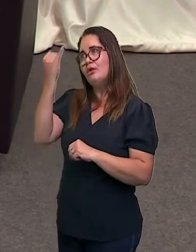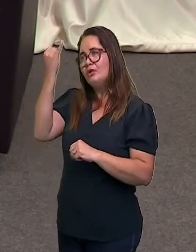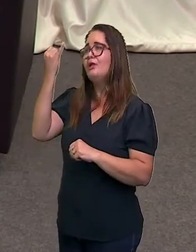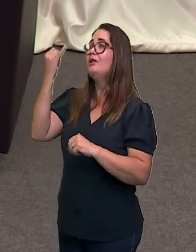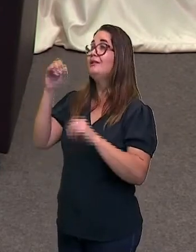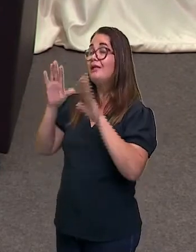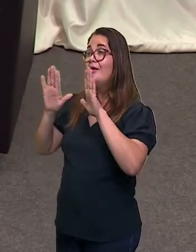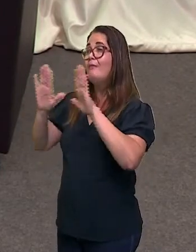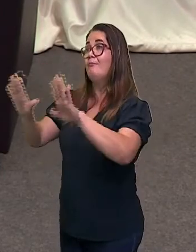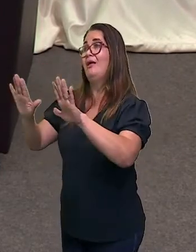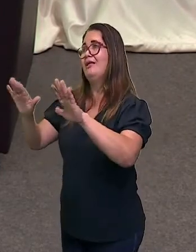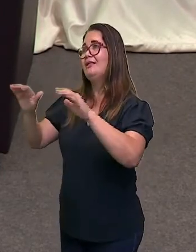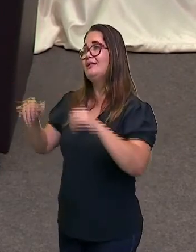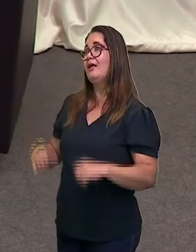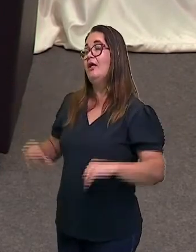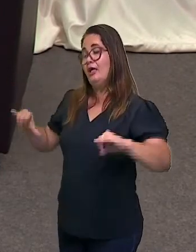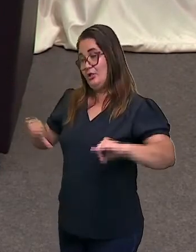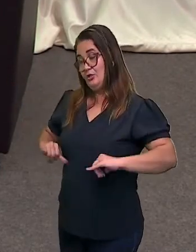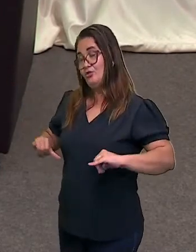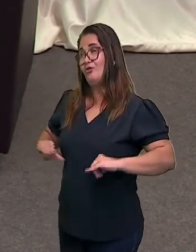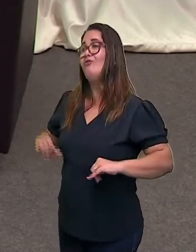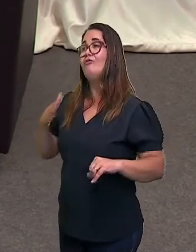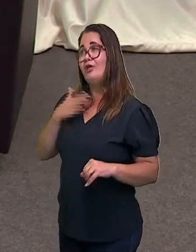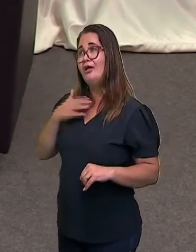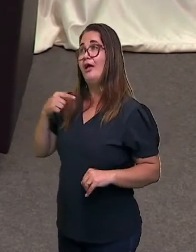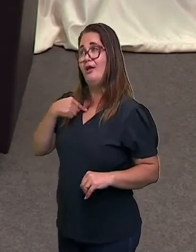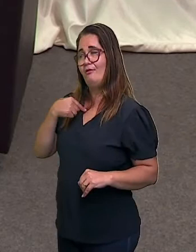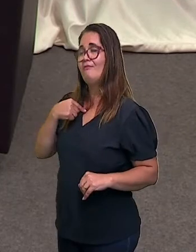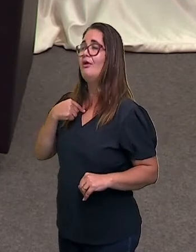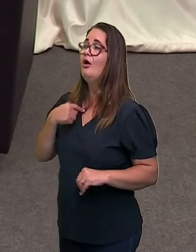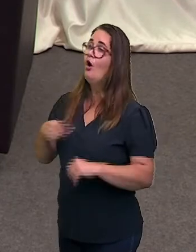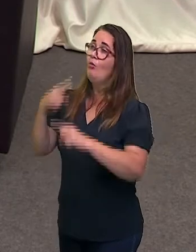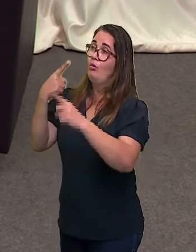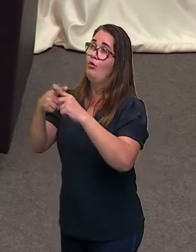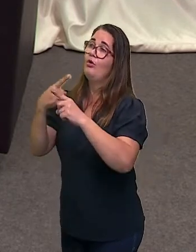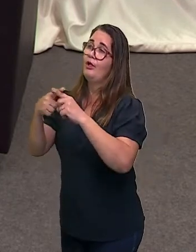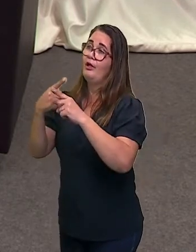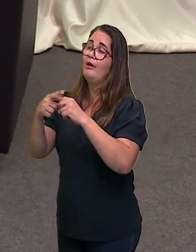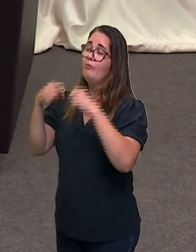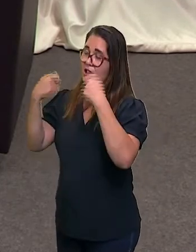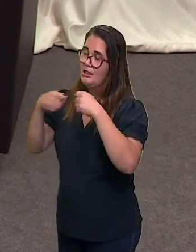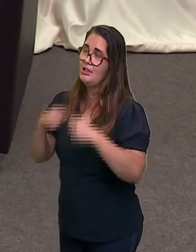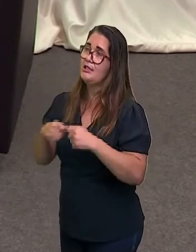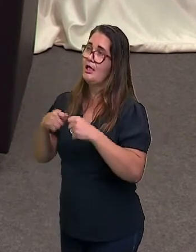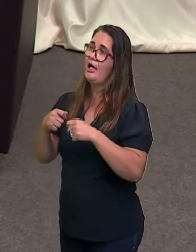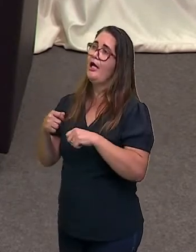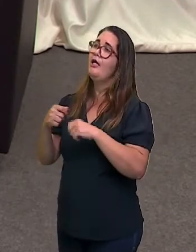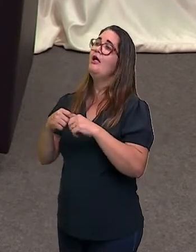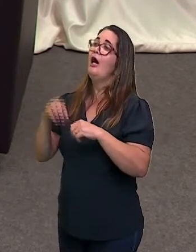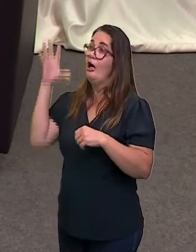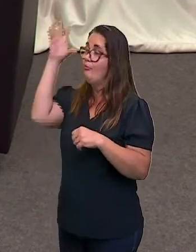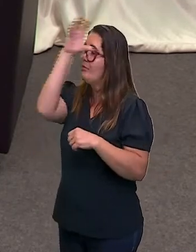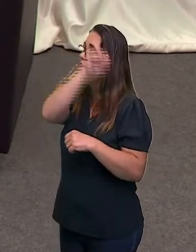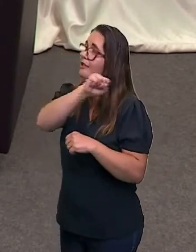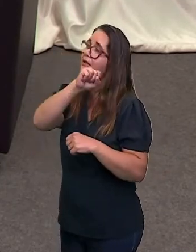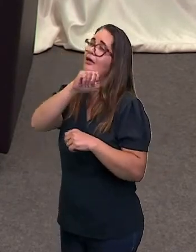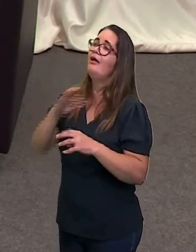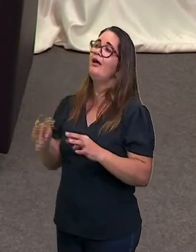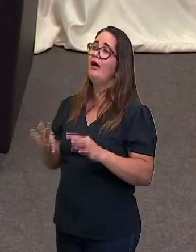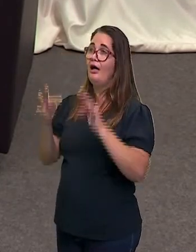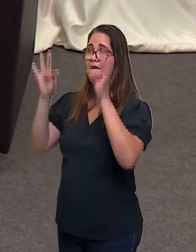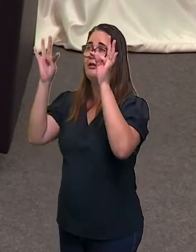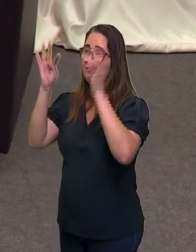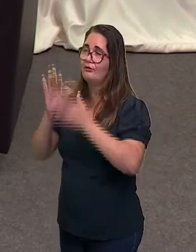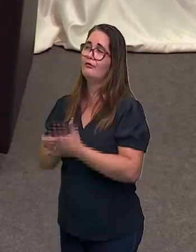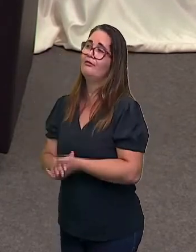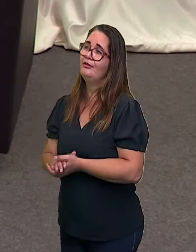sofrimento para a aprendizagem, e essa aprendizagem ela precisou ser urgente para que eu pudesse interagir com os meus